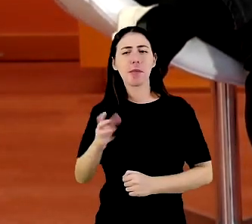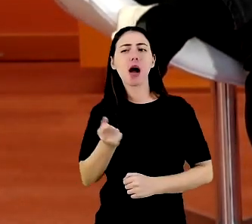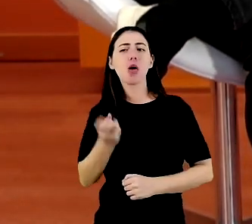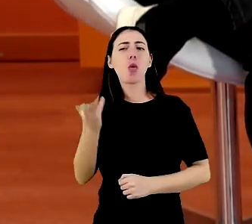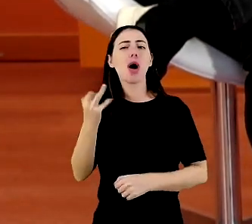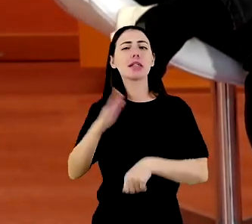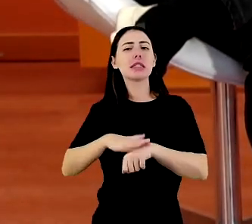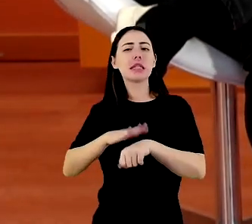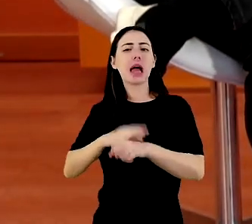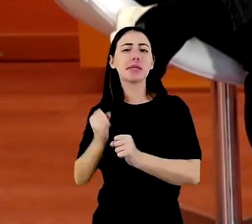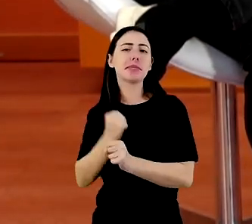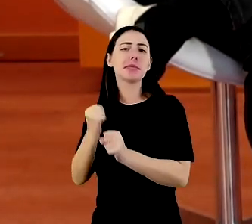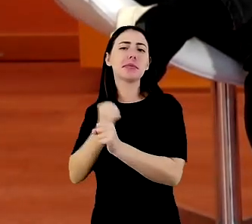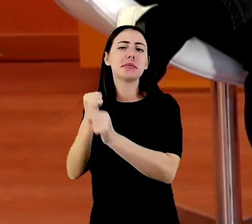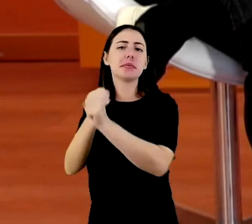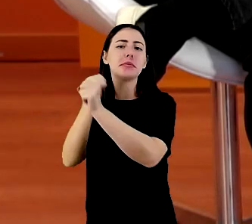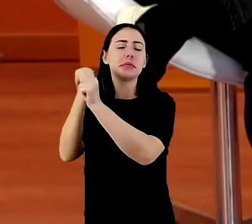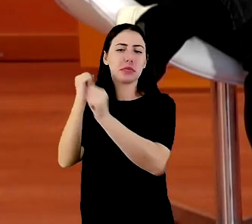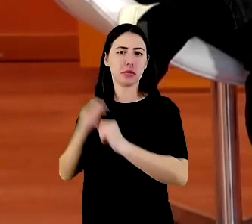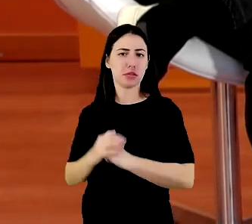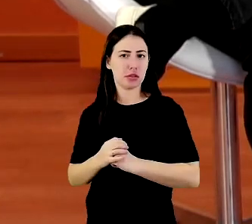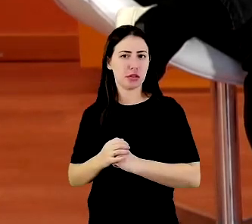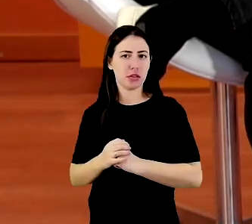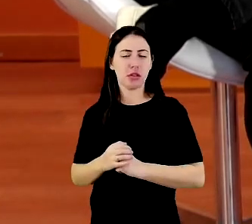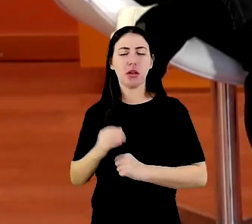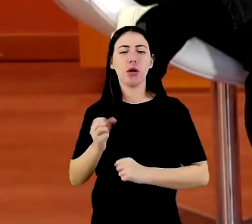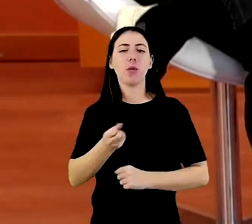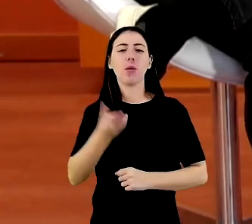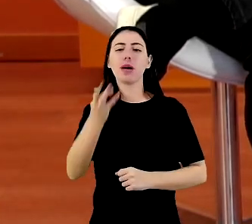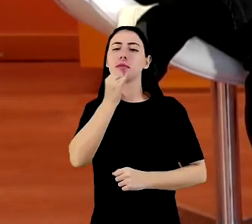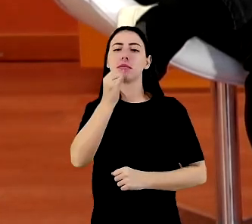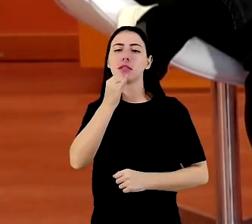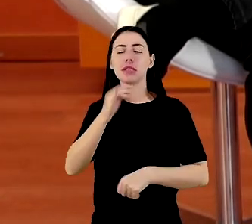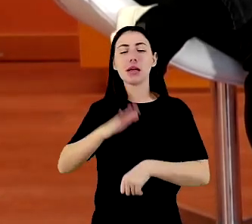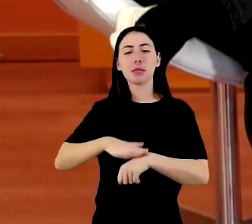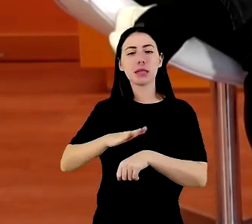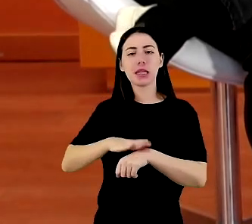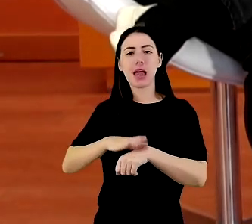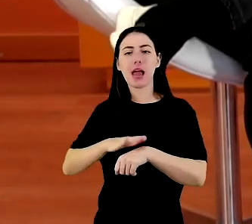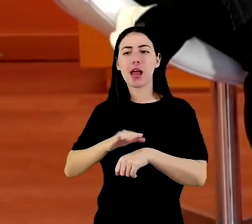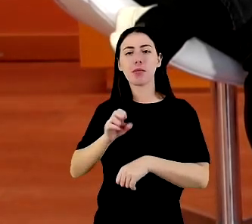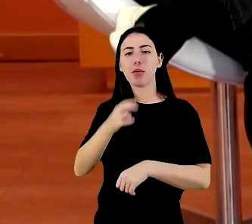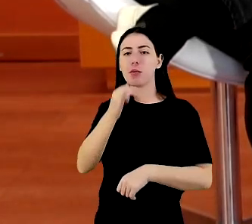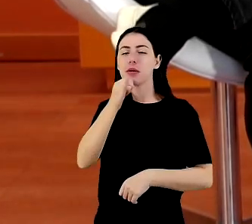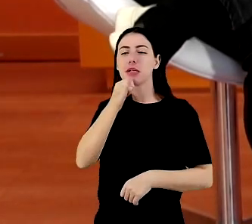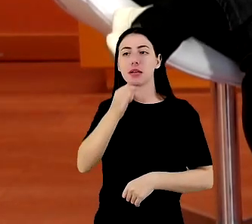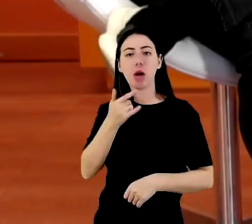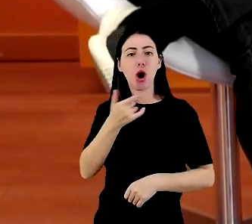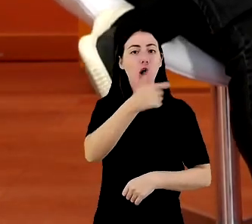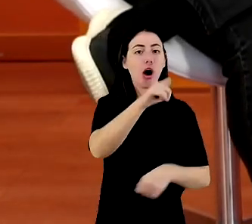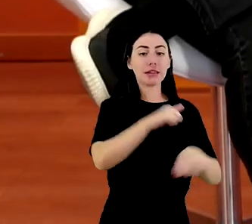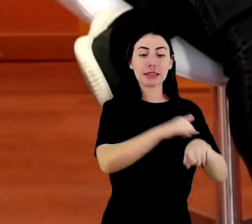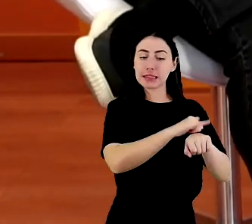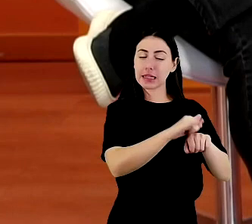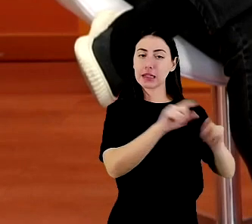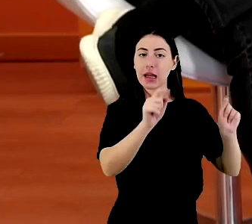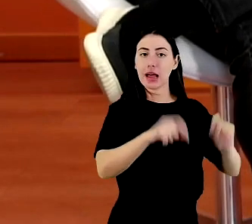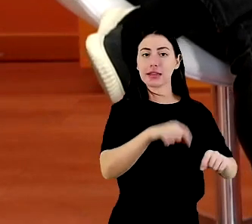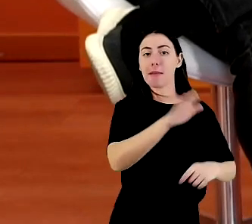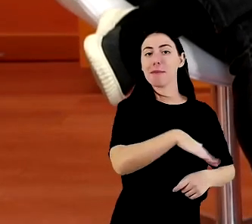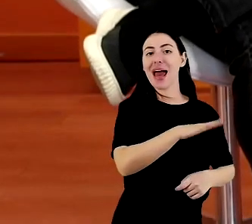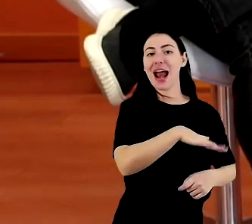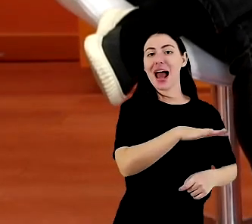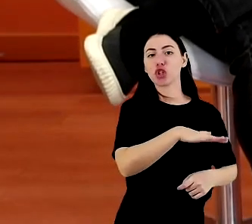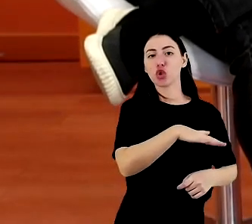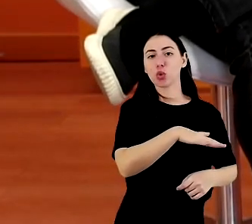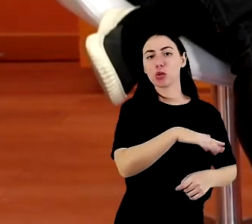Se eu tenho uma plataforma pronta e talvez num custo mais barato e numa capacidade de testar essa hipótese antes, não seria